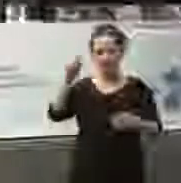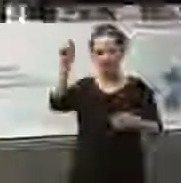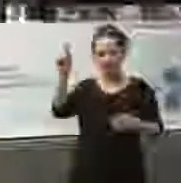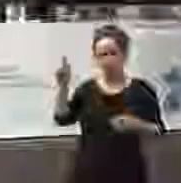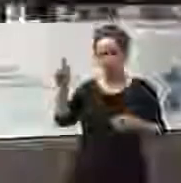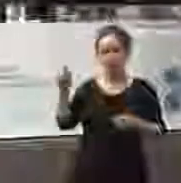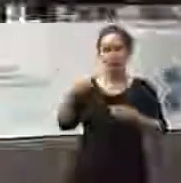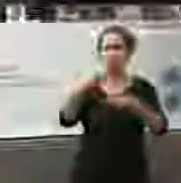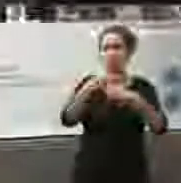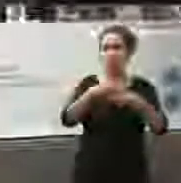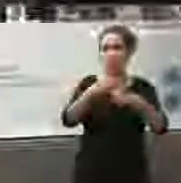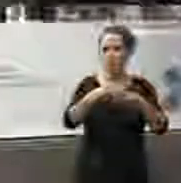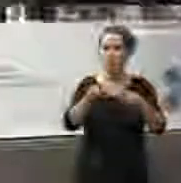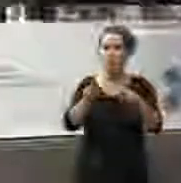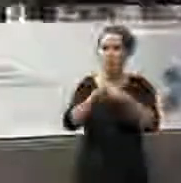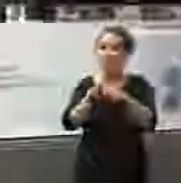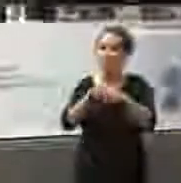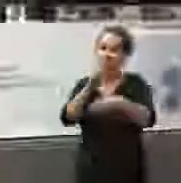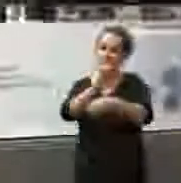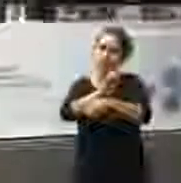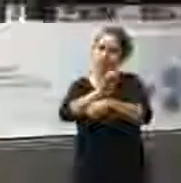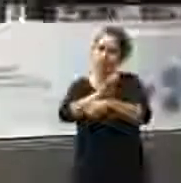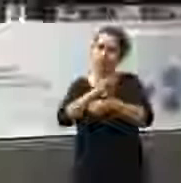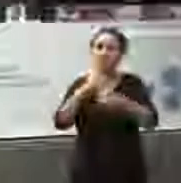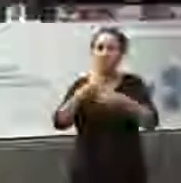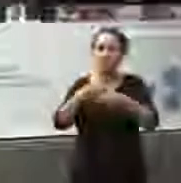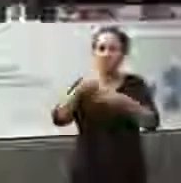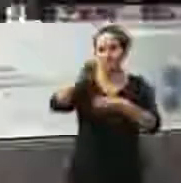estaduais e gestão federal